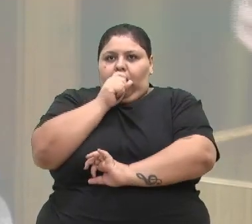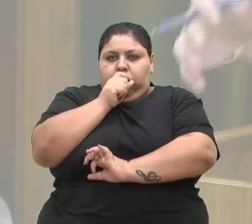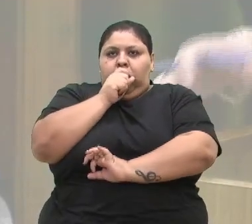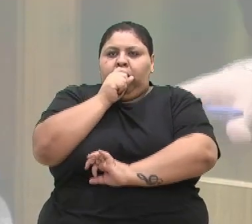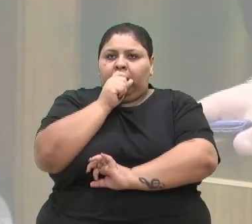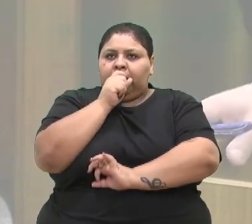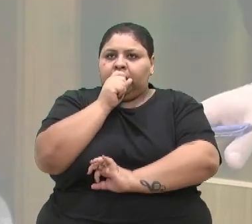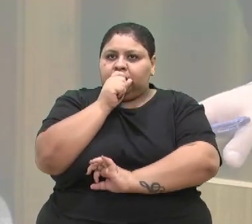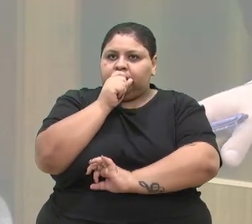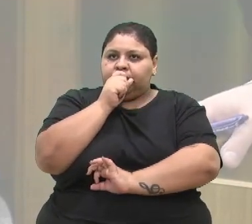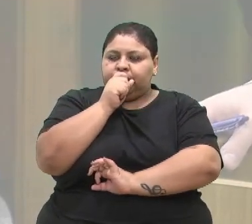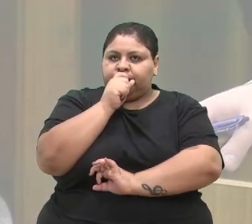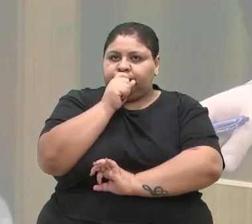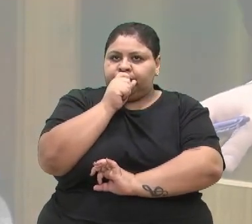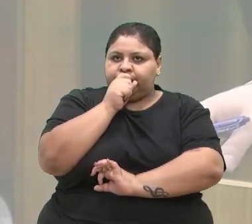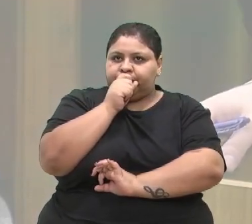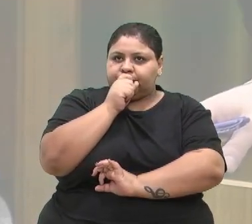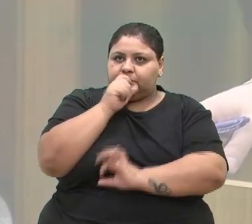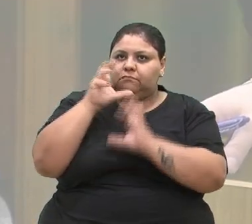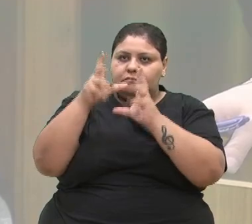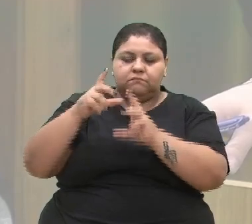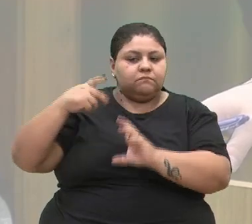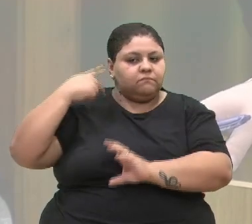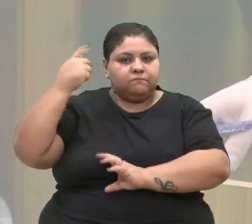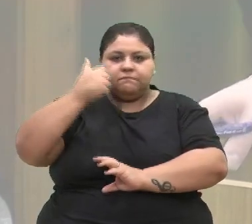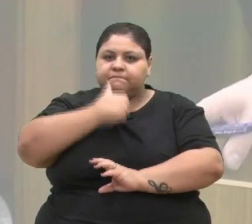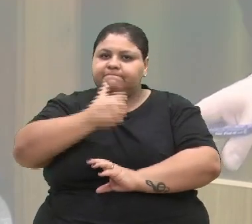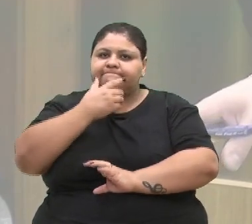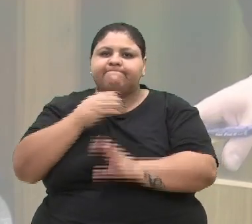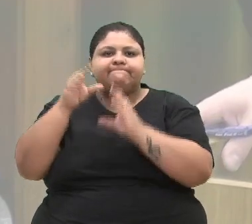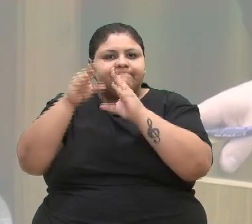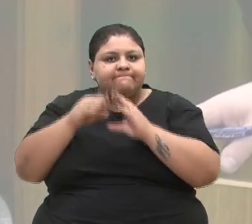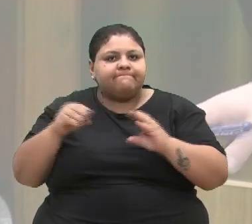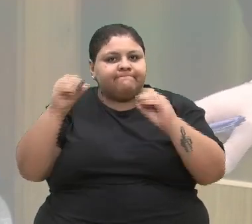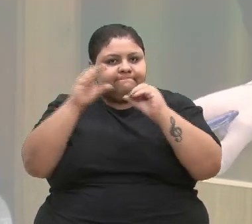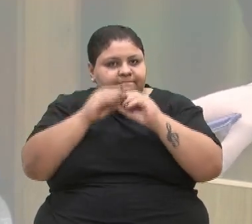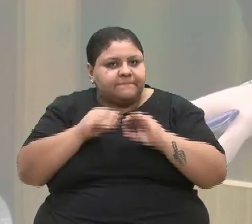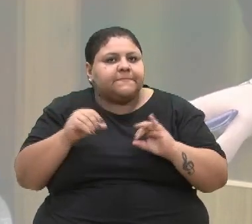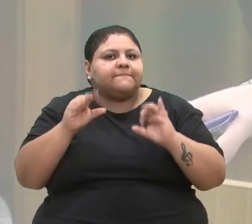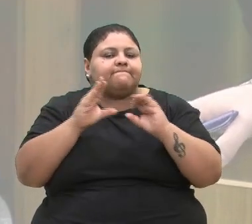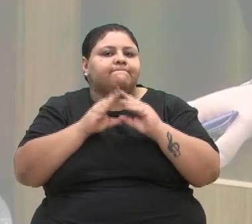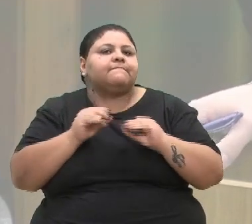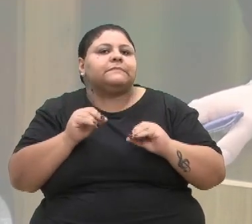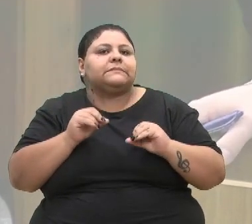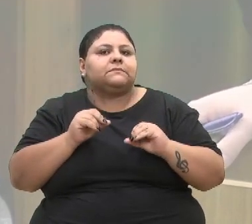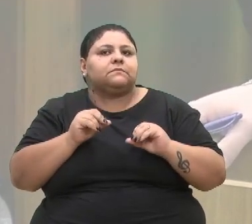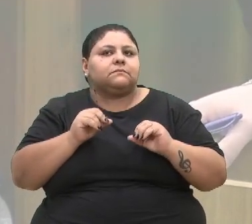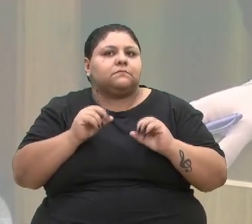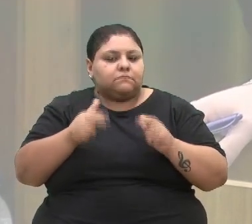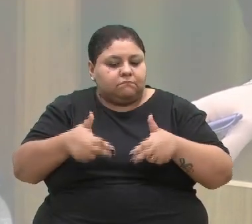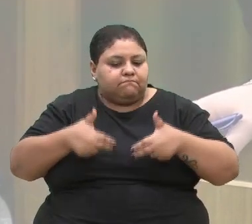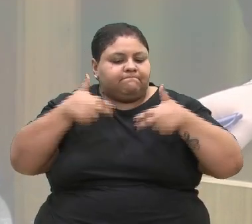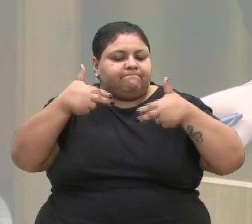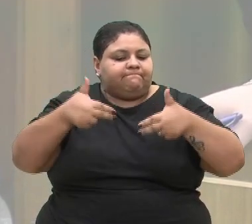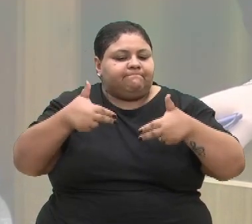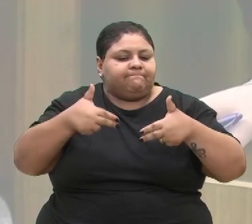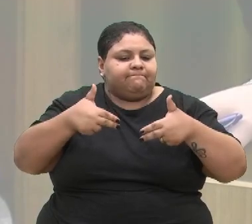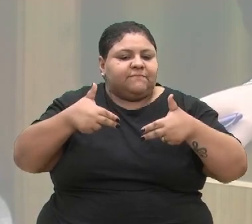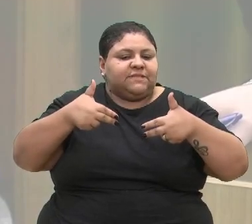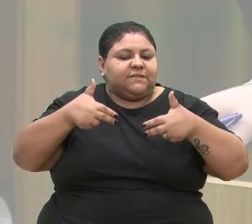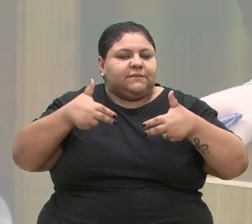precisam para que seja dado continuidade a esse tratamento do Xande. Então,